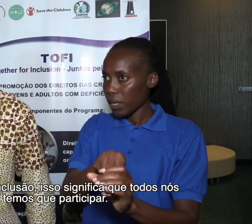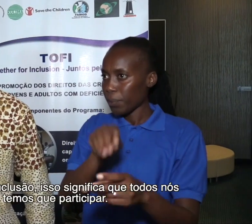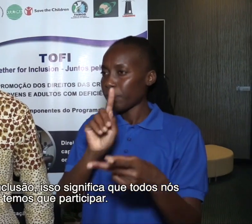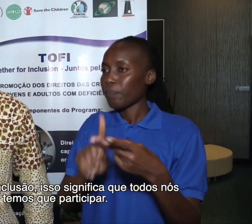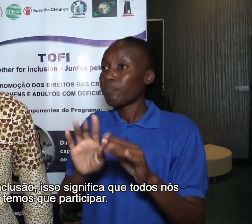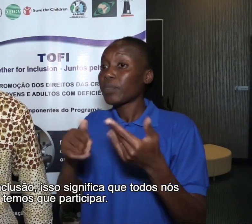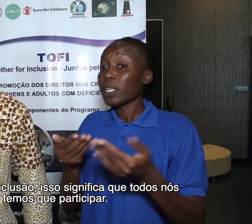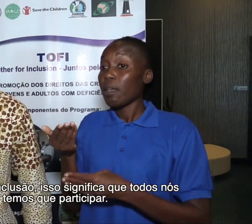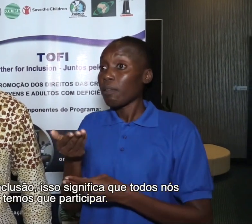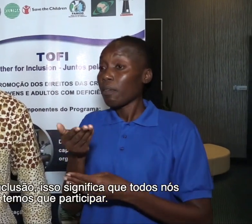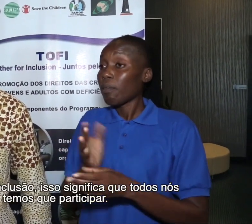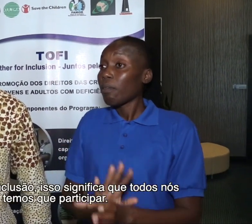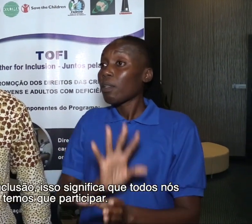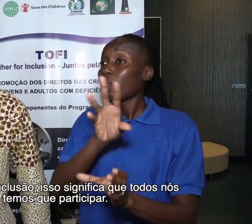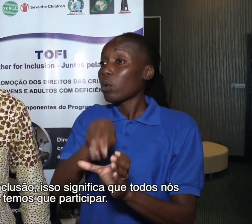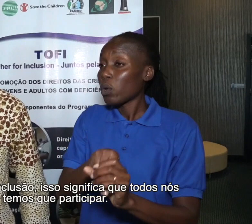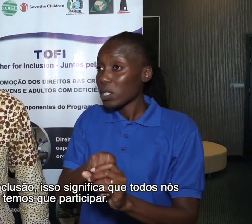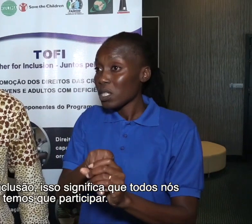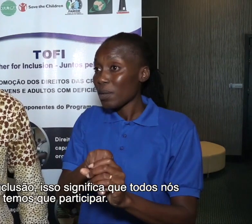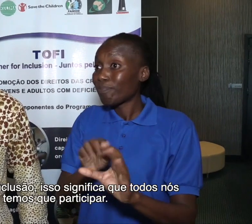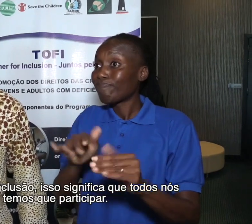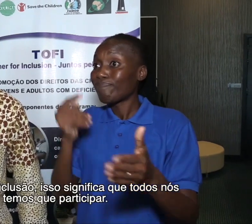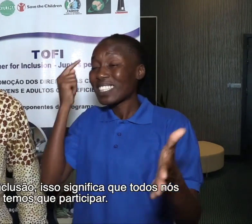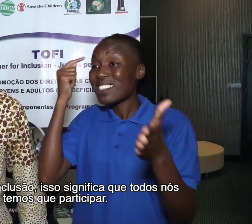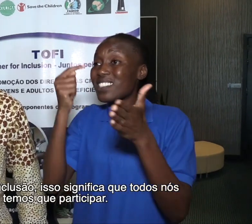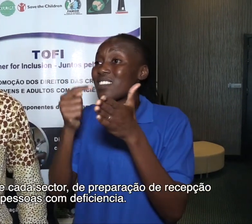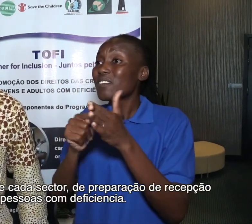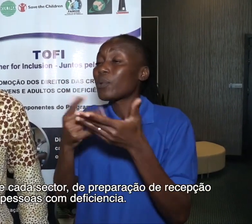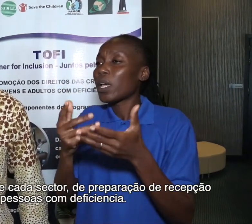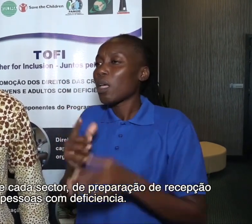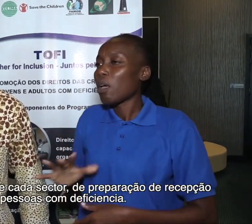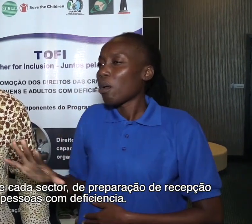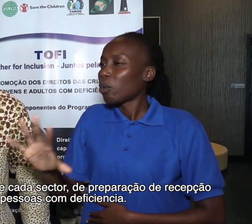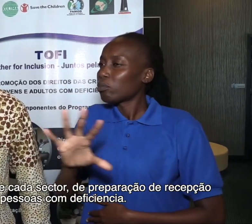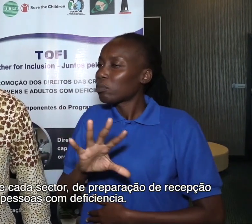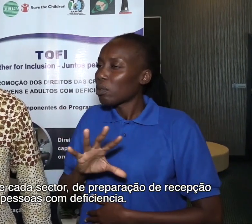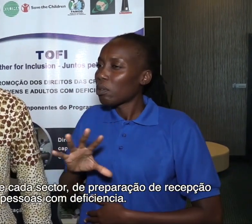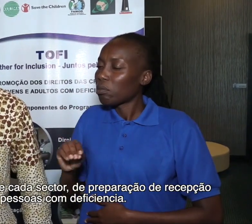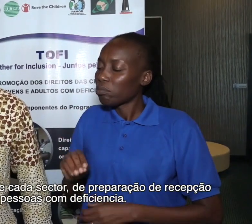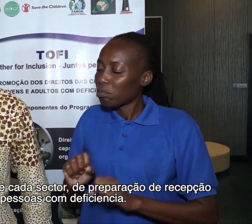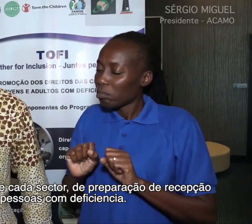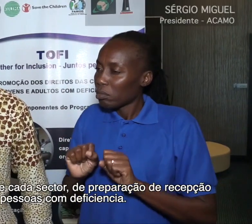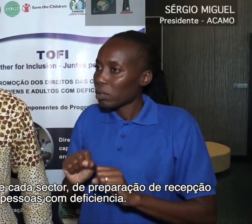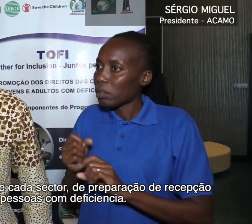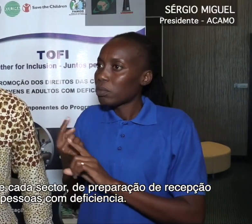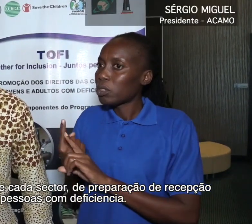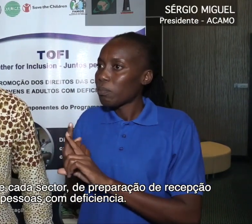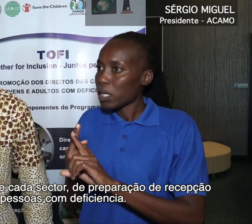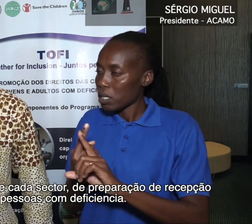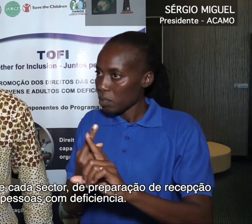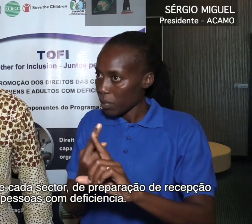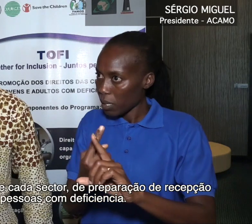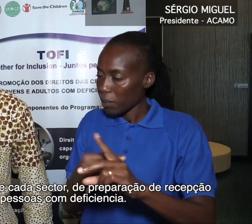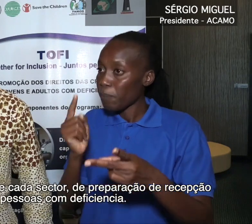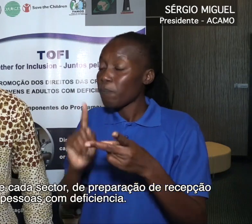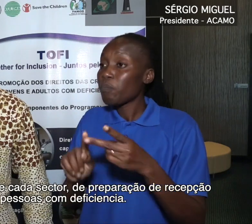Sendo pela inclusão, isso significa que todos nós temos que participar. De que maneira? De maneira